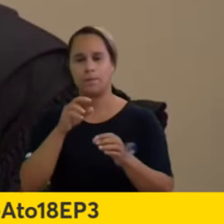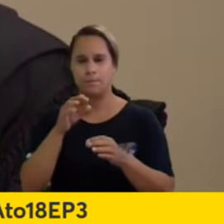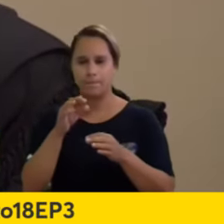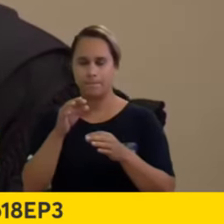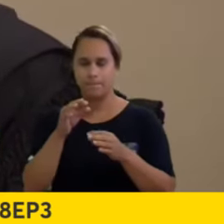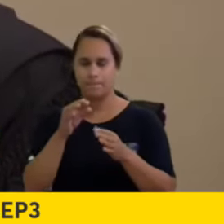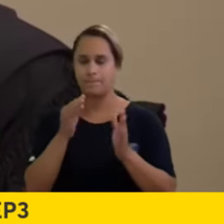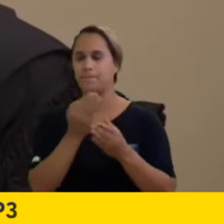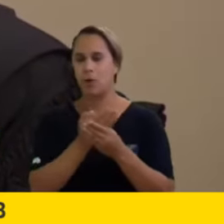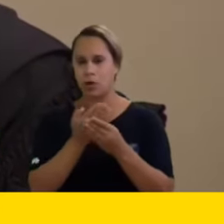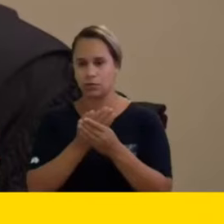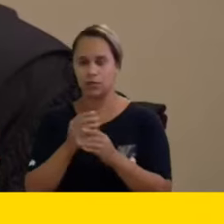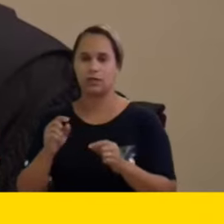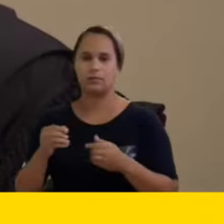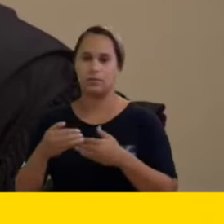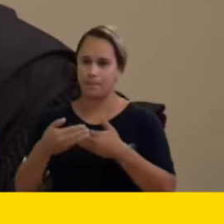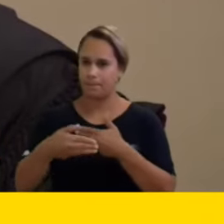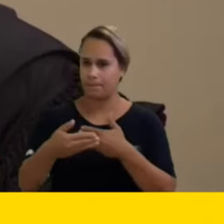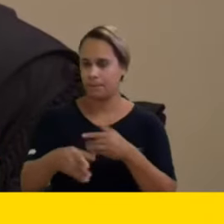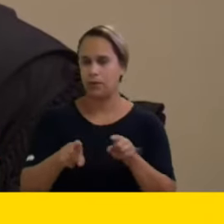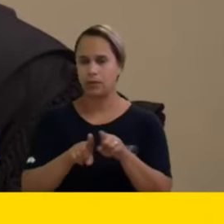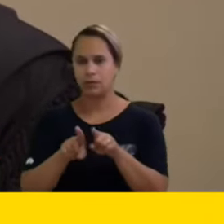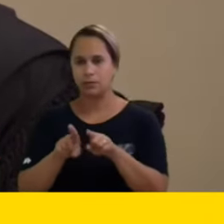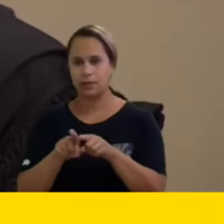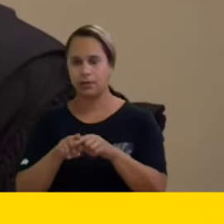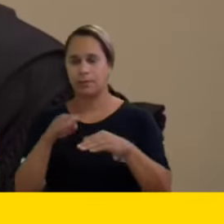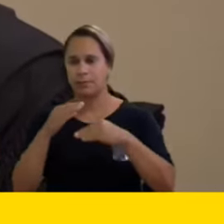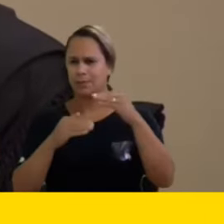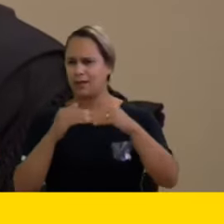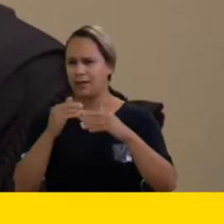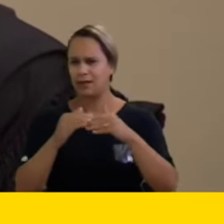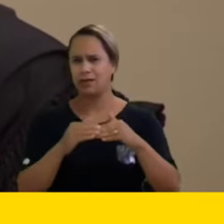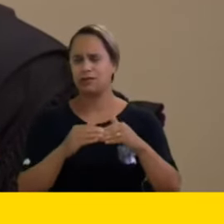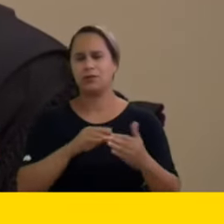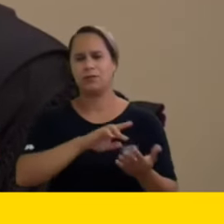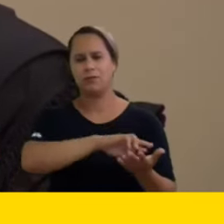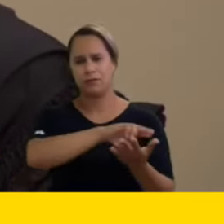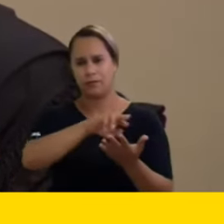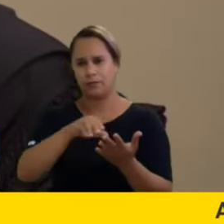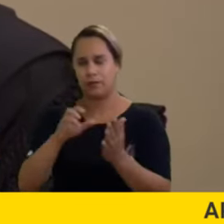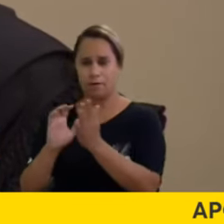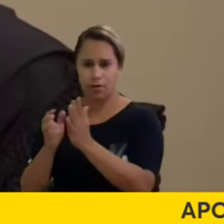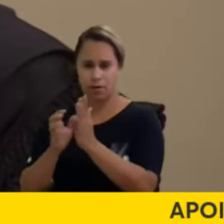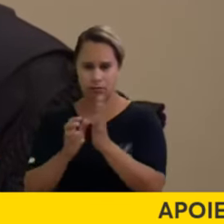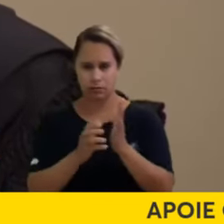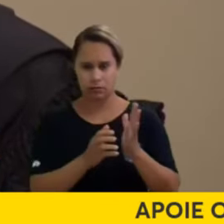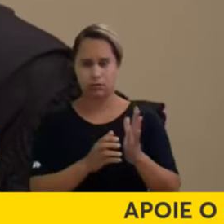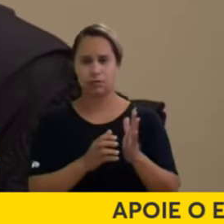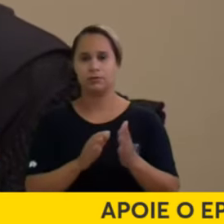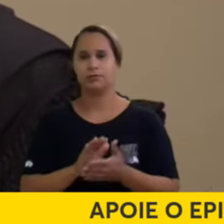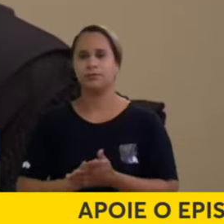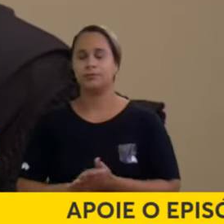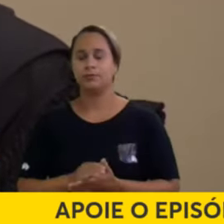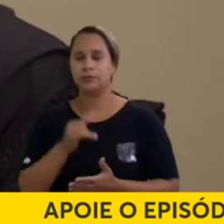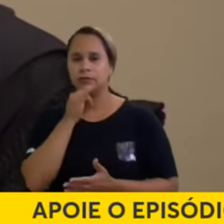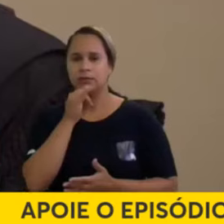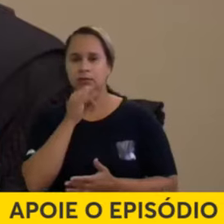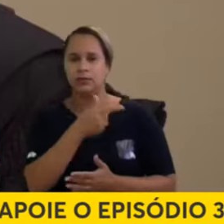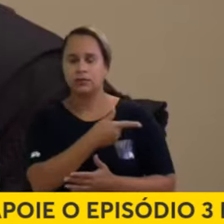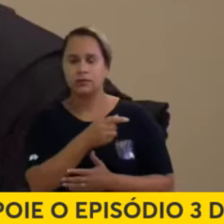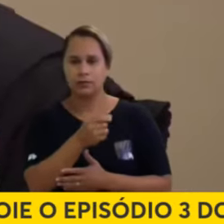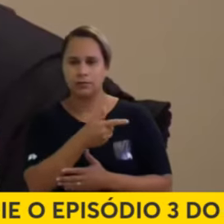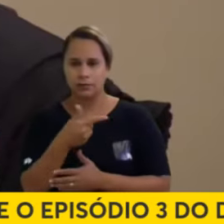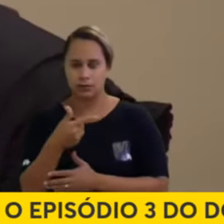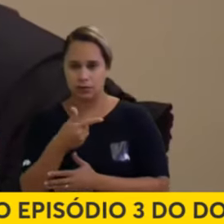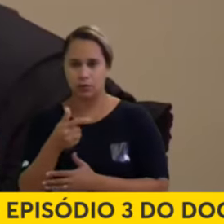a contratação de mais um escritório de advocacia é prática adotada por vários partidos exemplo disso no exercício de 22 o partido dos trabalhadores contratou